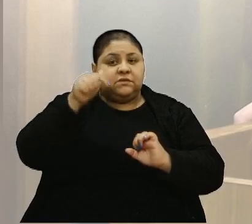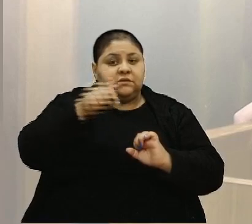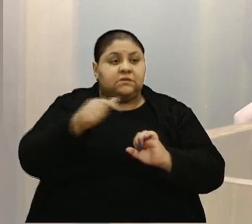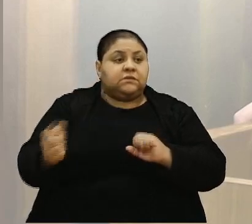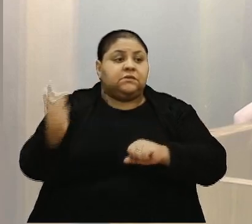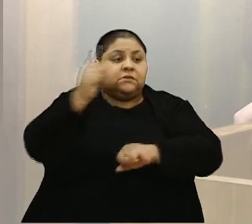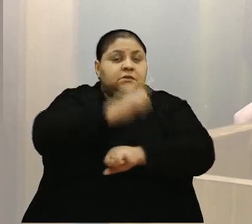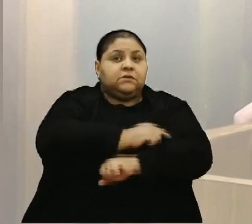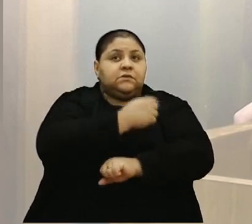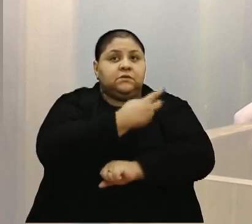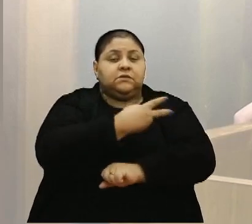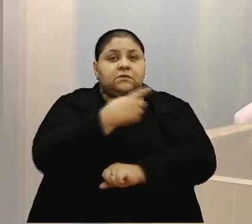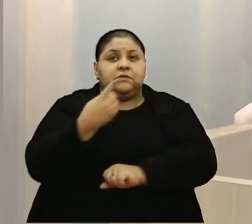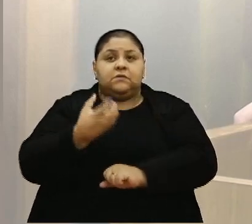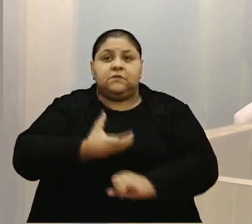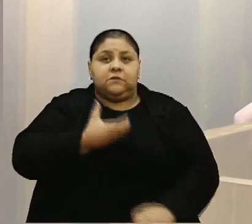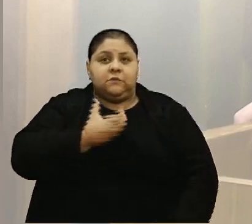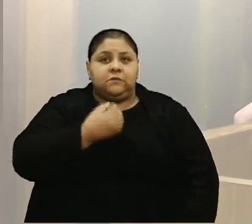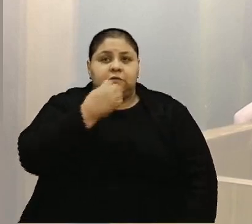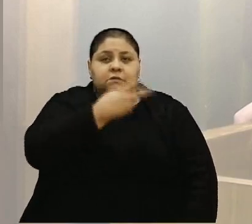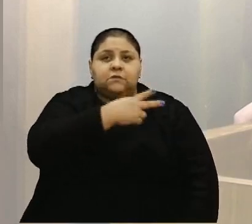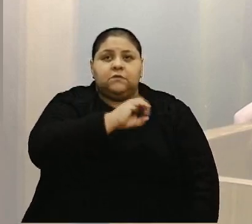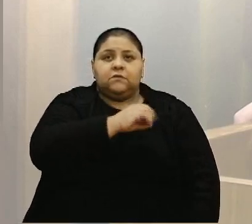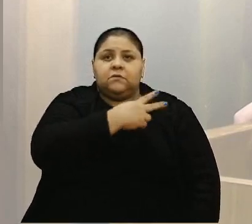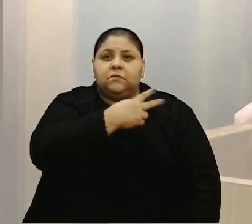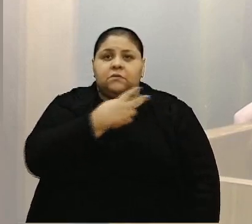dia 21 de dezembro de 2023,